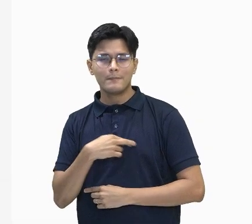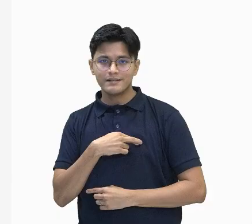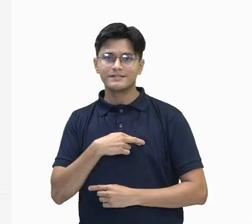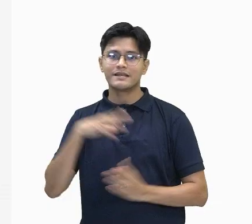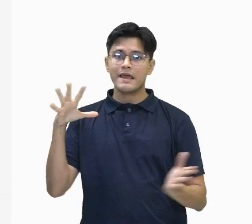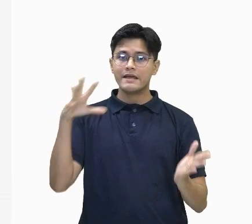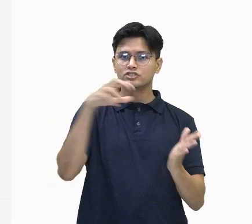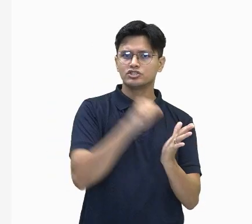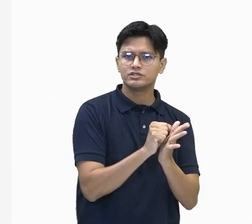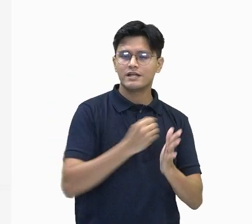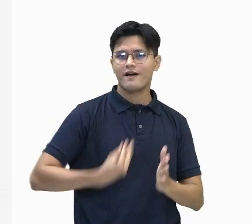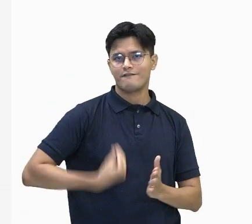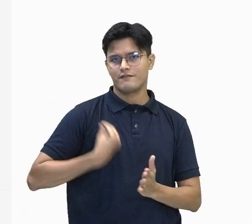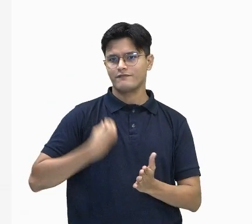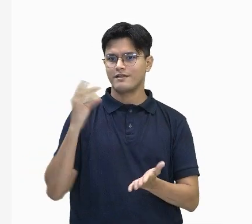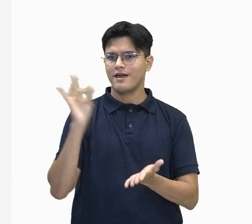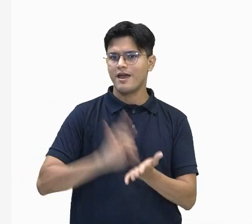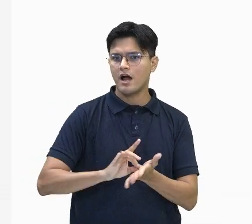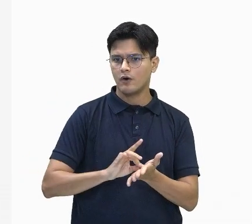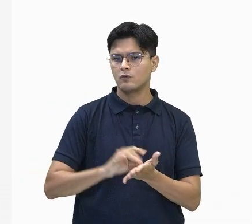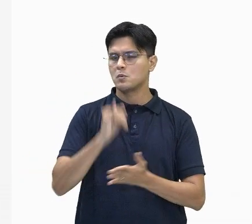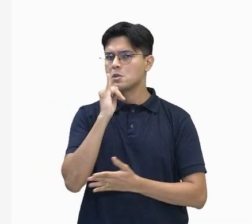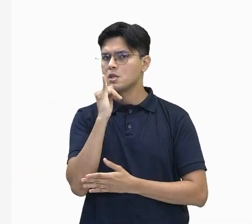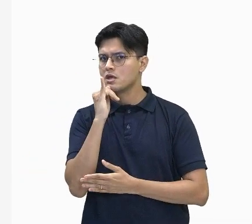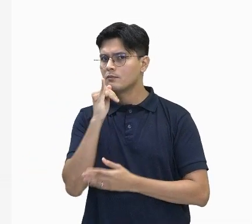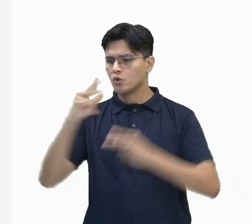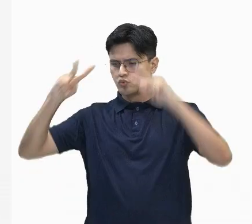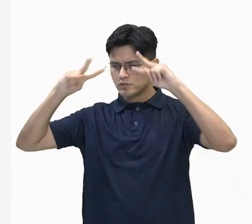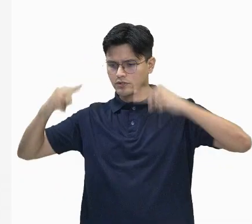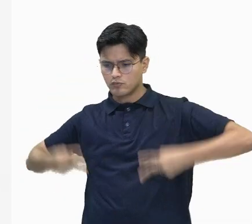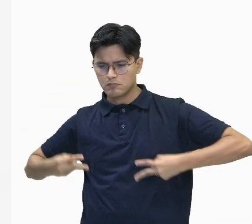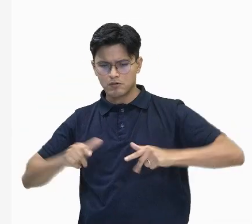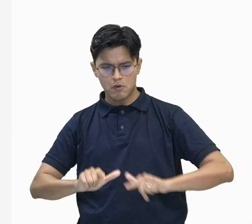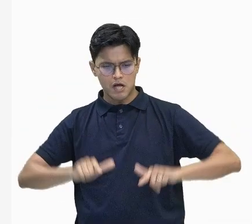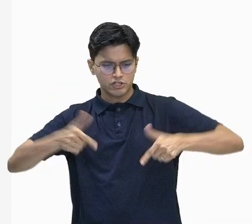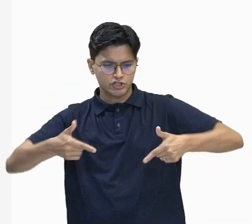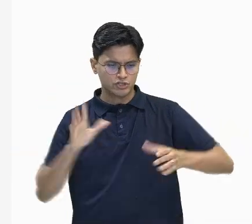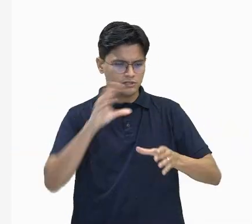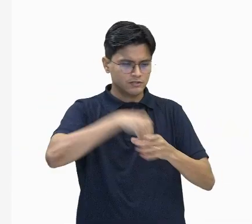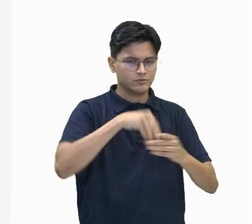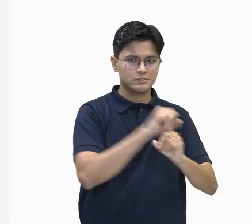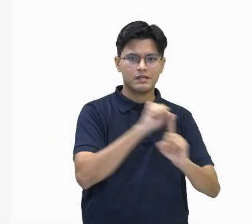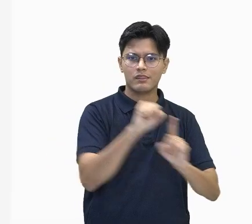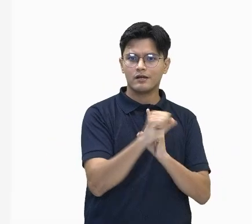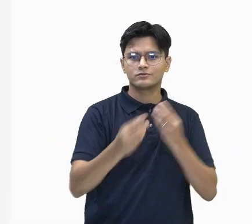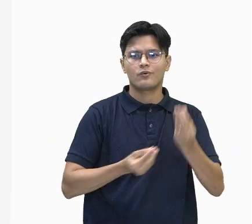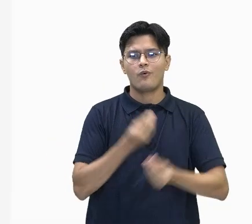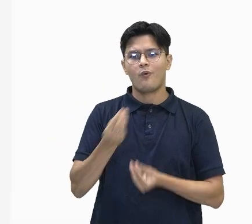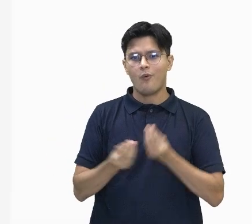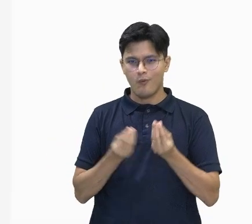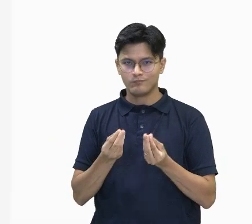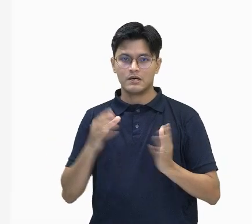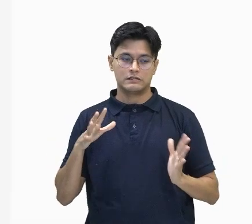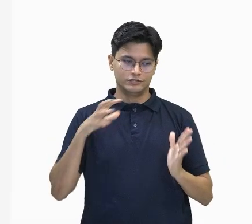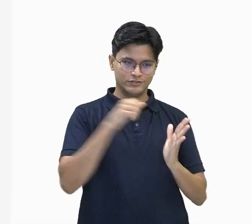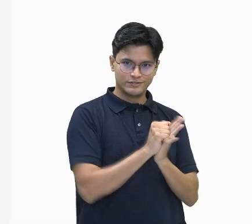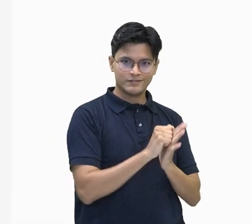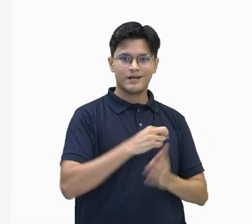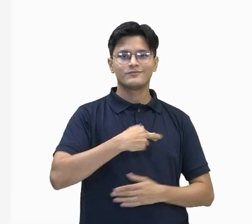humano age em sociedade. Muito bem. Seguindo, então, vamos